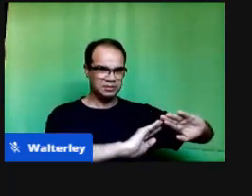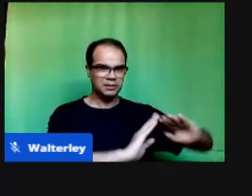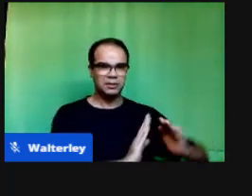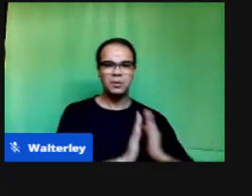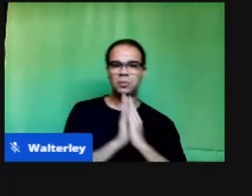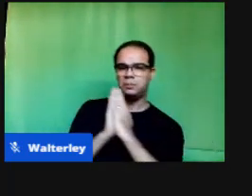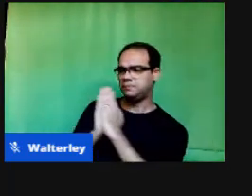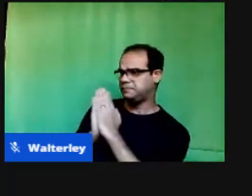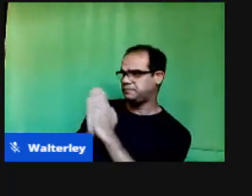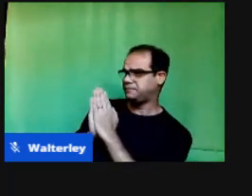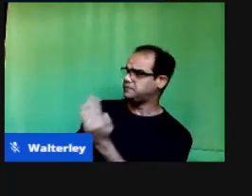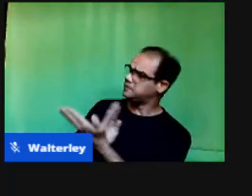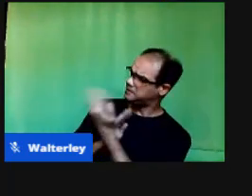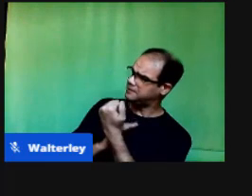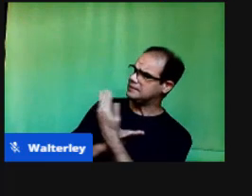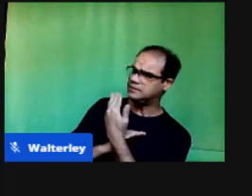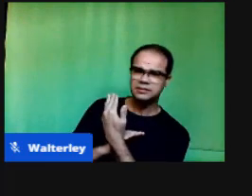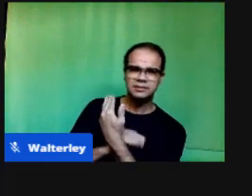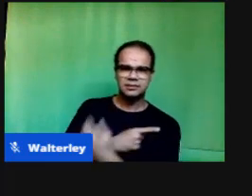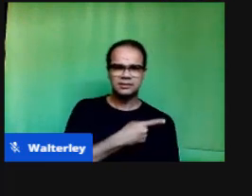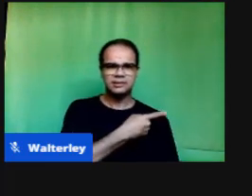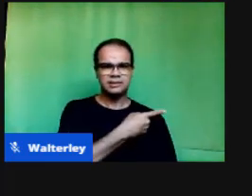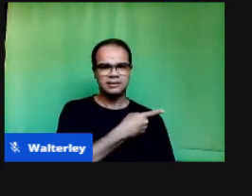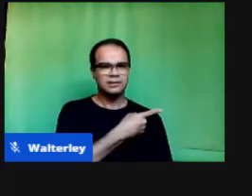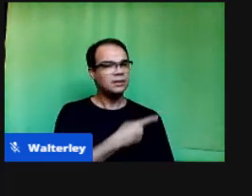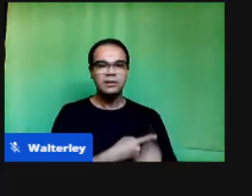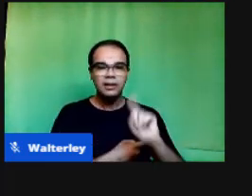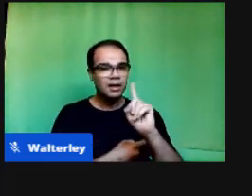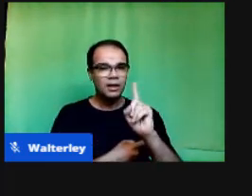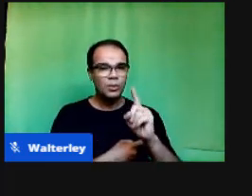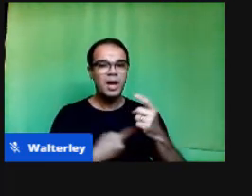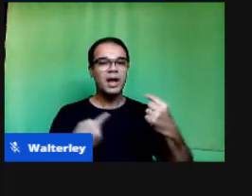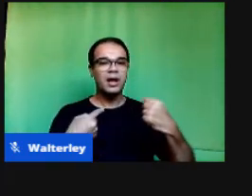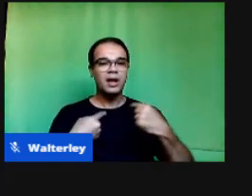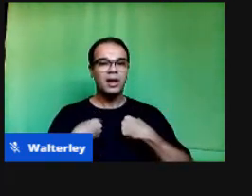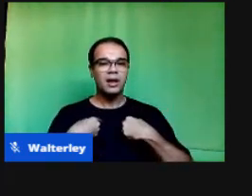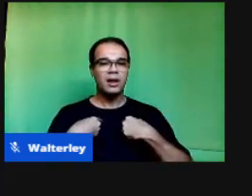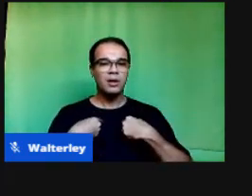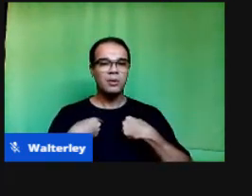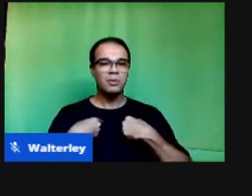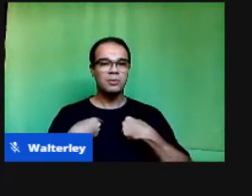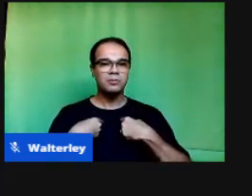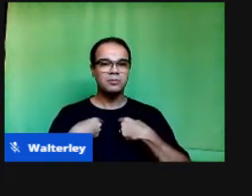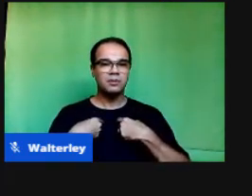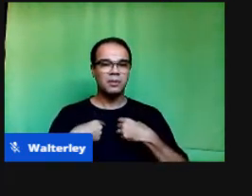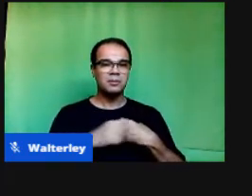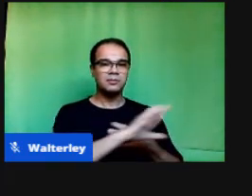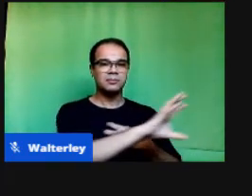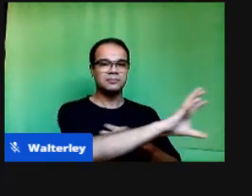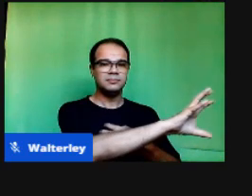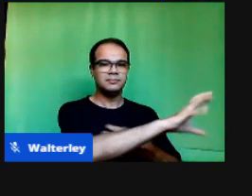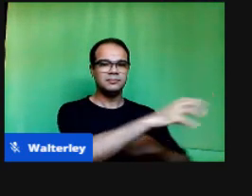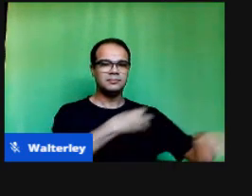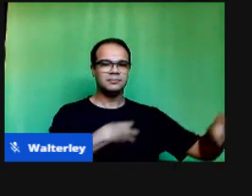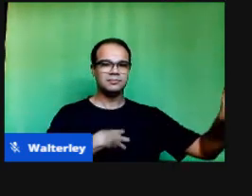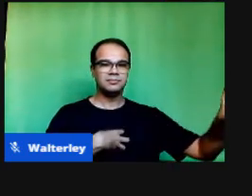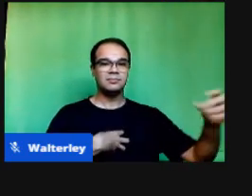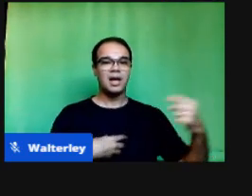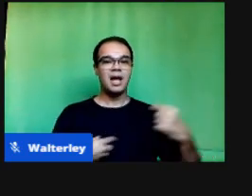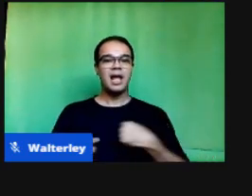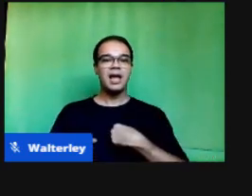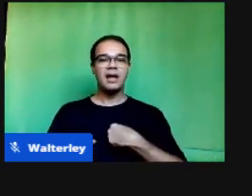problema é do outro de não reconhecer, mas você não precisa apontar. Você já sabe. Deixe que ele um dia perceba isso.